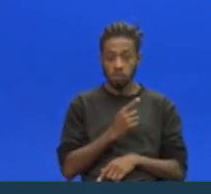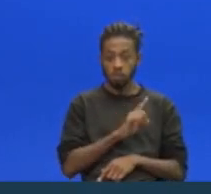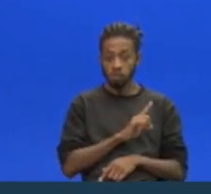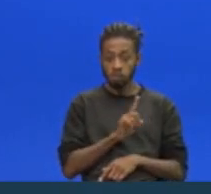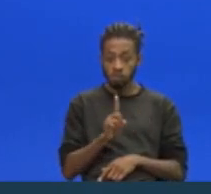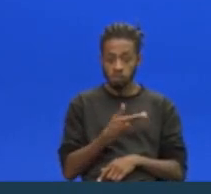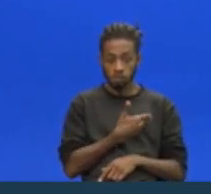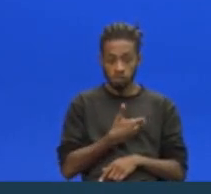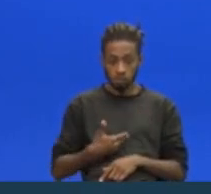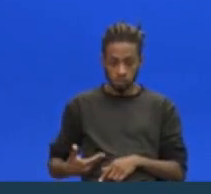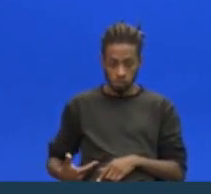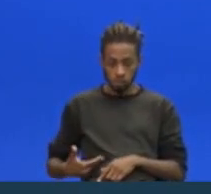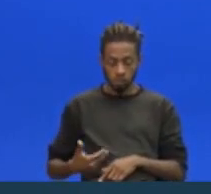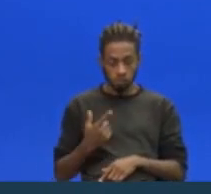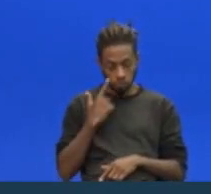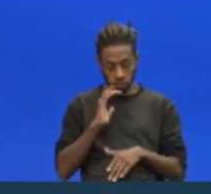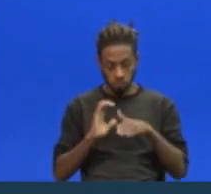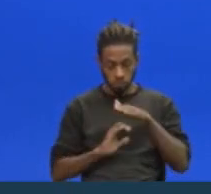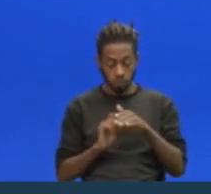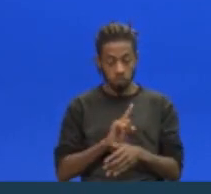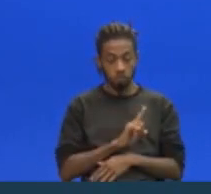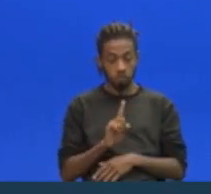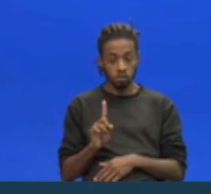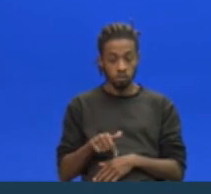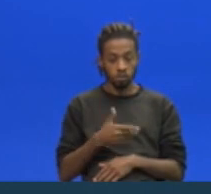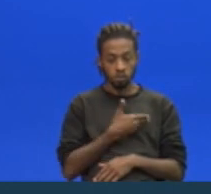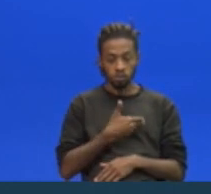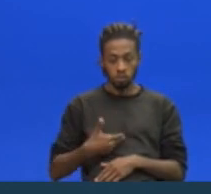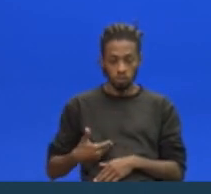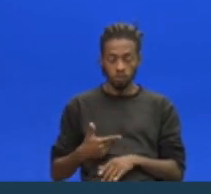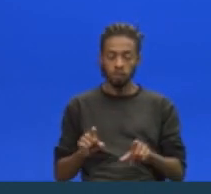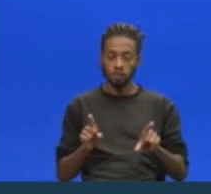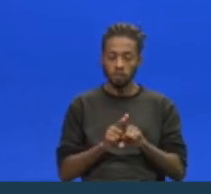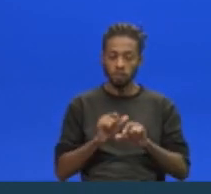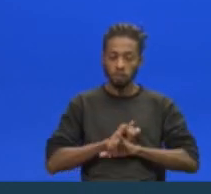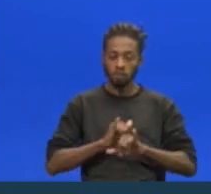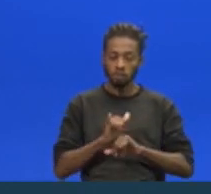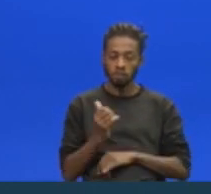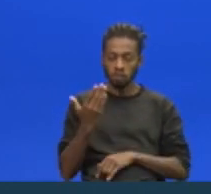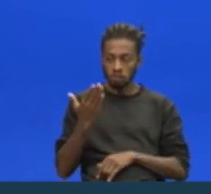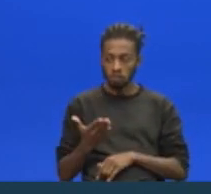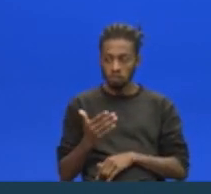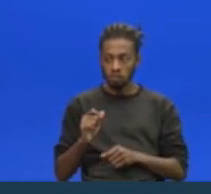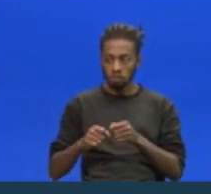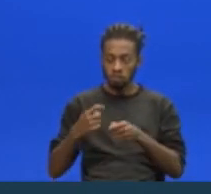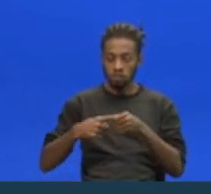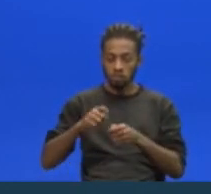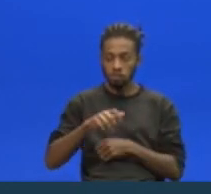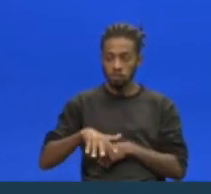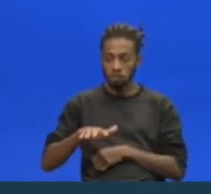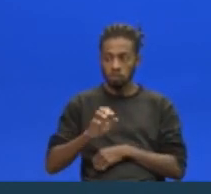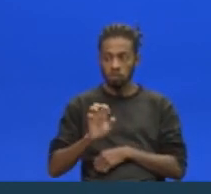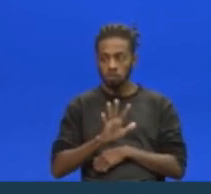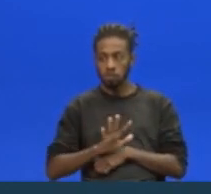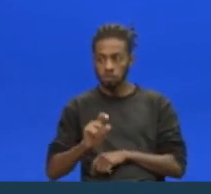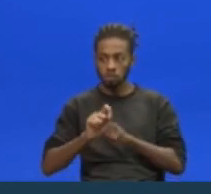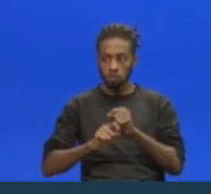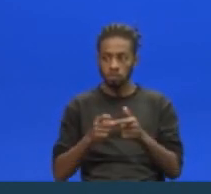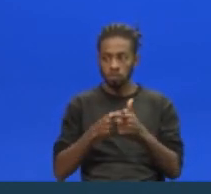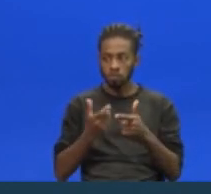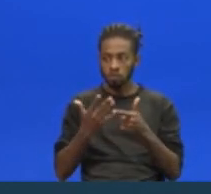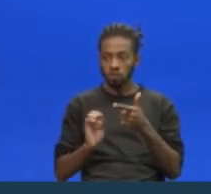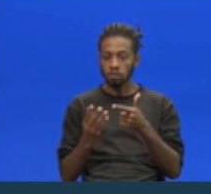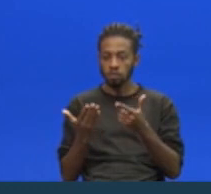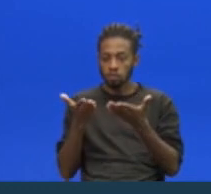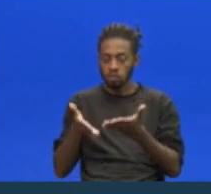Todas essas entidades, né, informam a Secretaria Municipal de Estado sobre o determinado agravo, uma